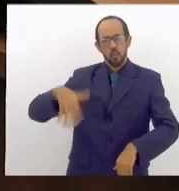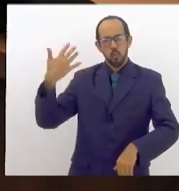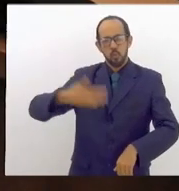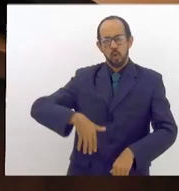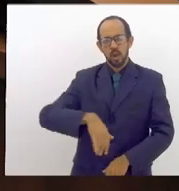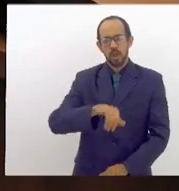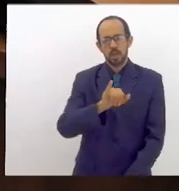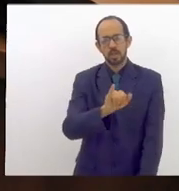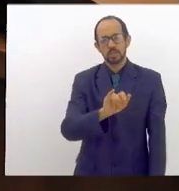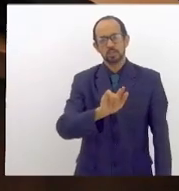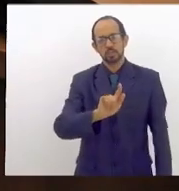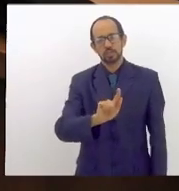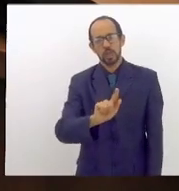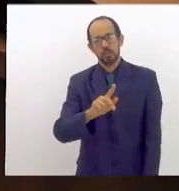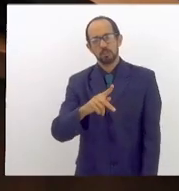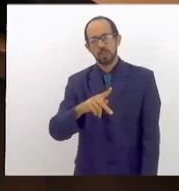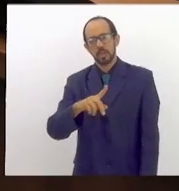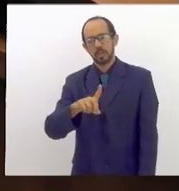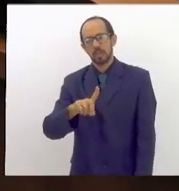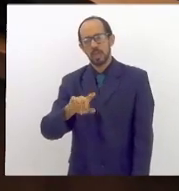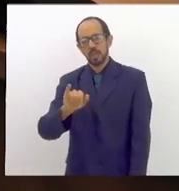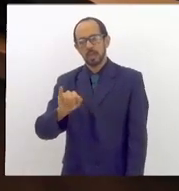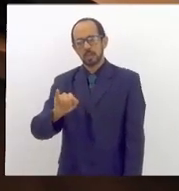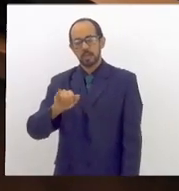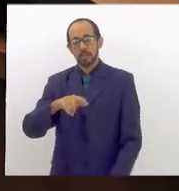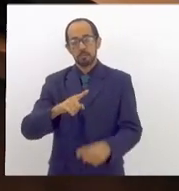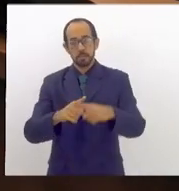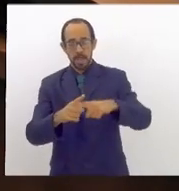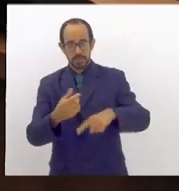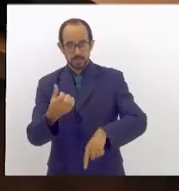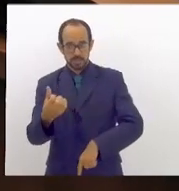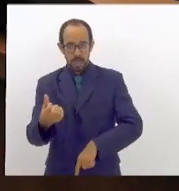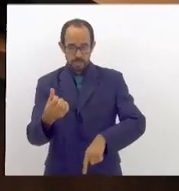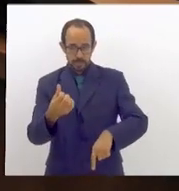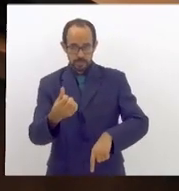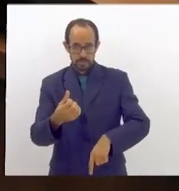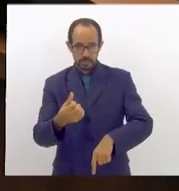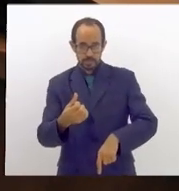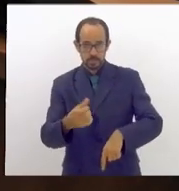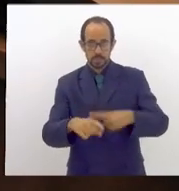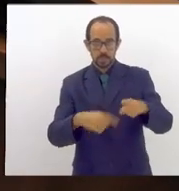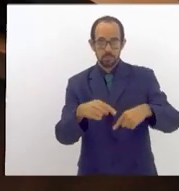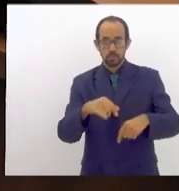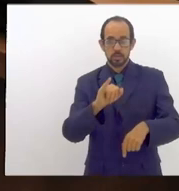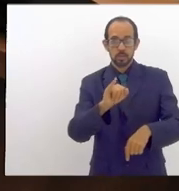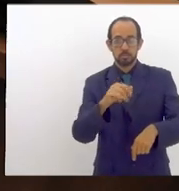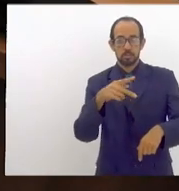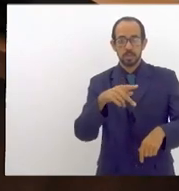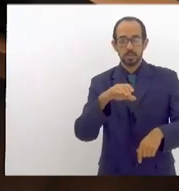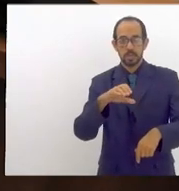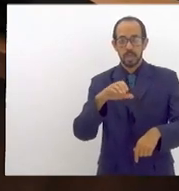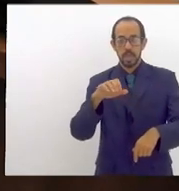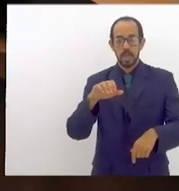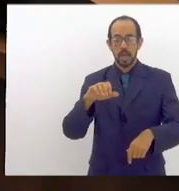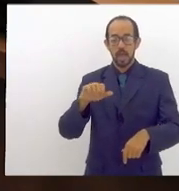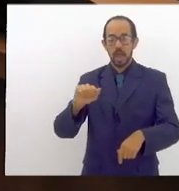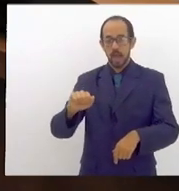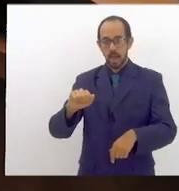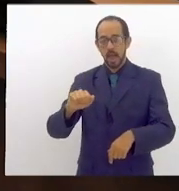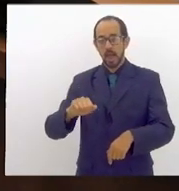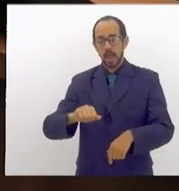GP de mais seis até 2013 e IPCA + 4 de 13 em